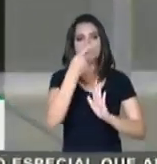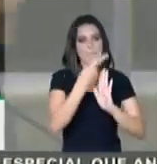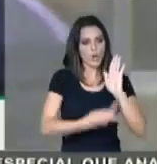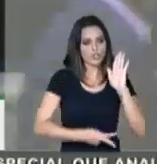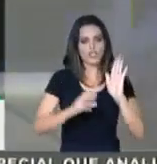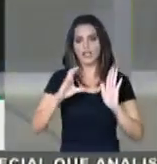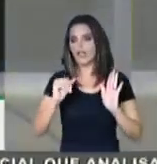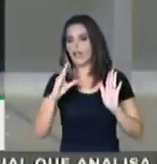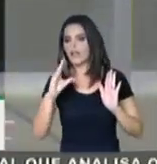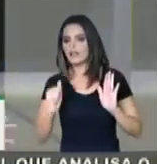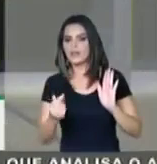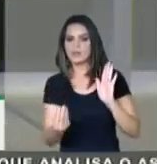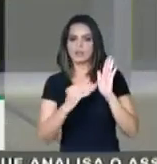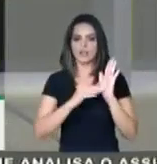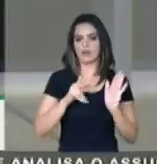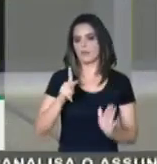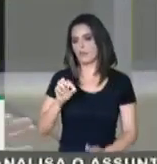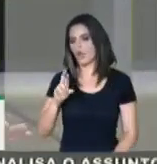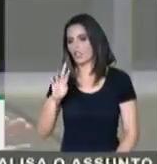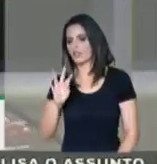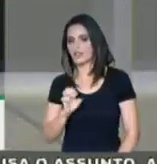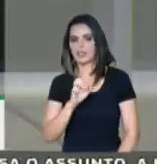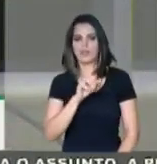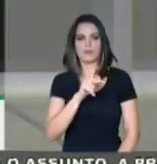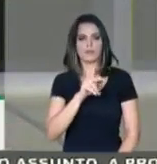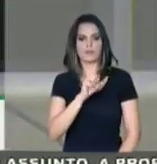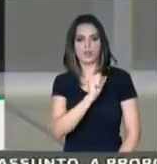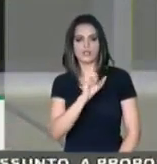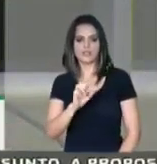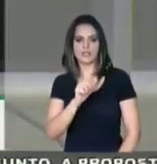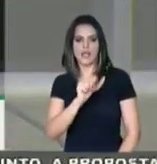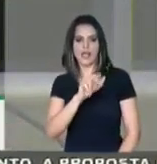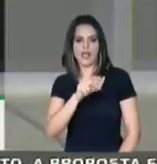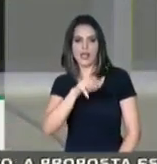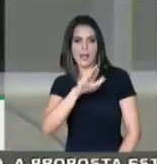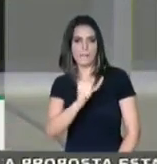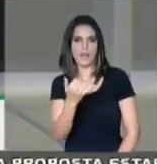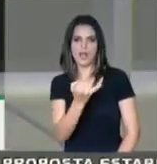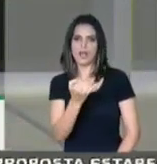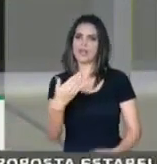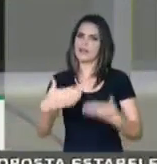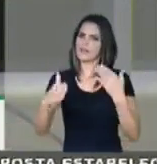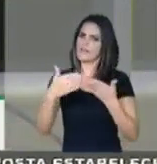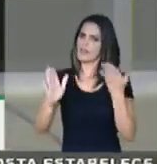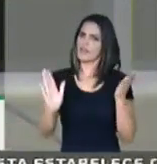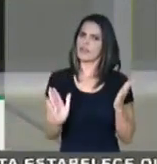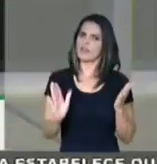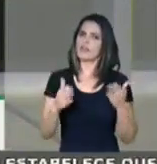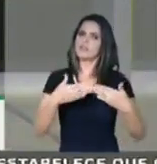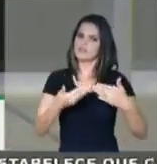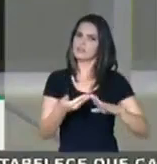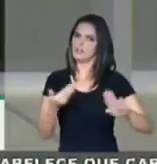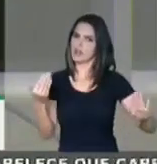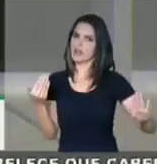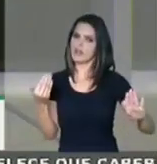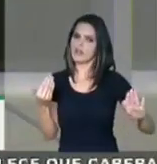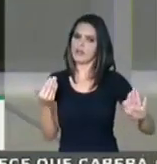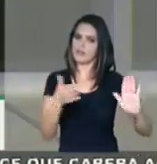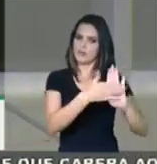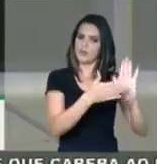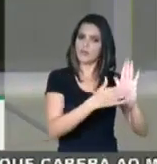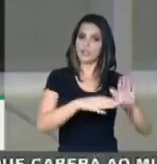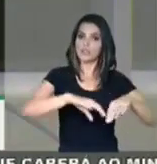de CAC e ampliar porte e posse de arma para diversas categorias que nada tem a ver com isso. Vamos separar. A proposta é essa.